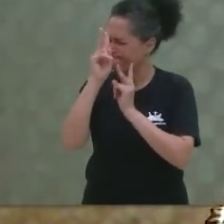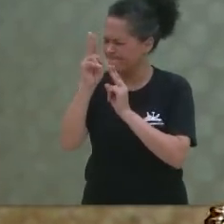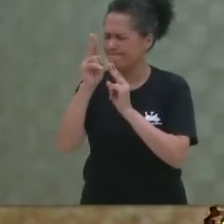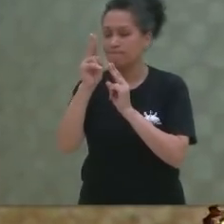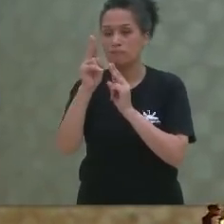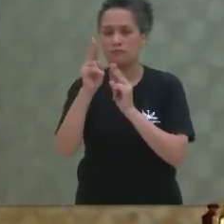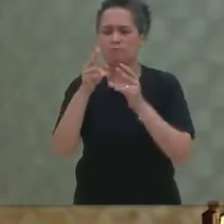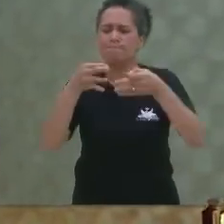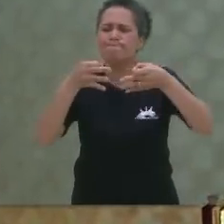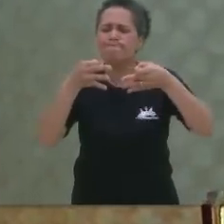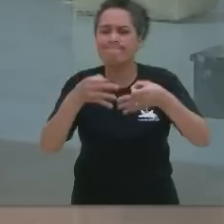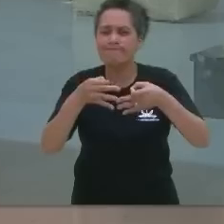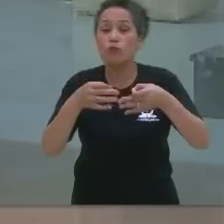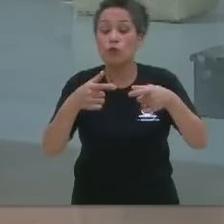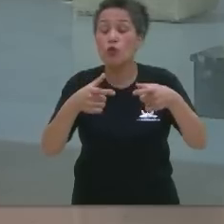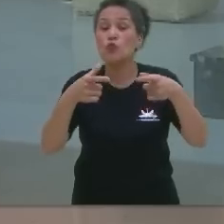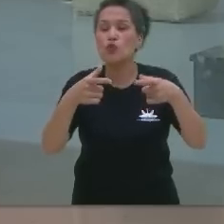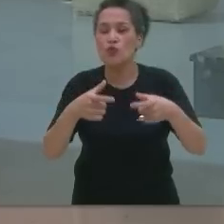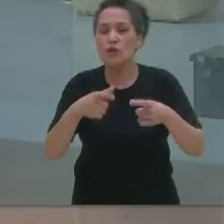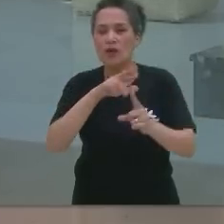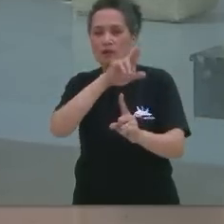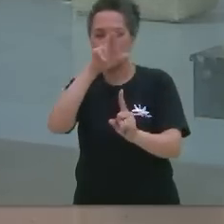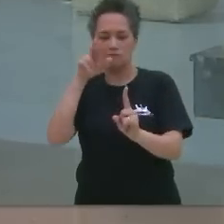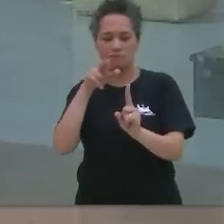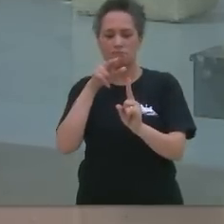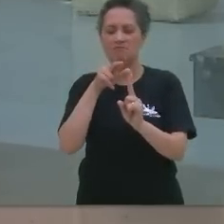tão referencial, tão